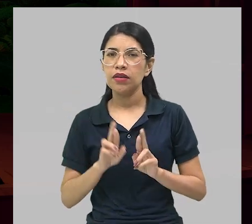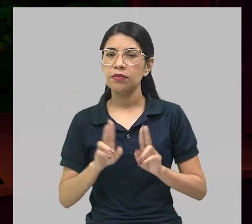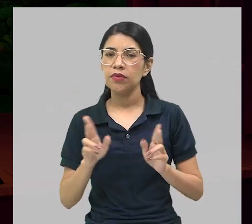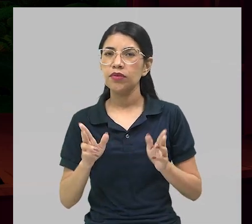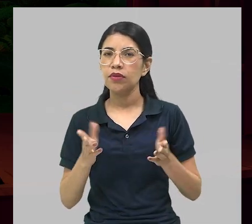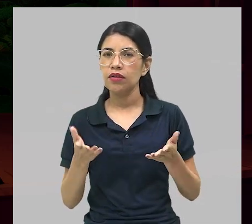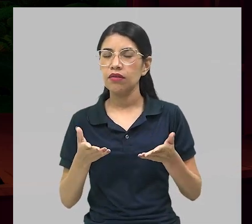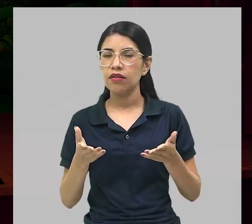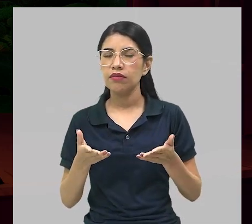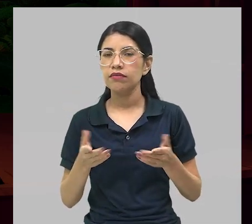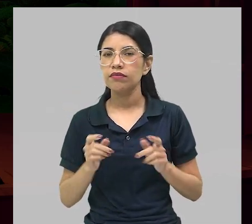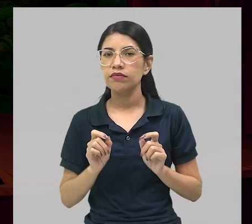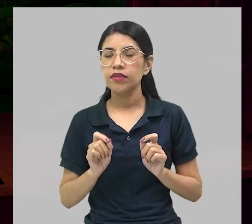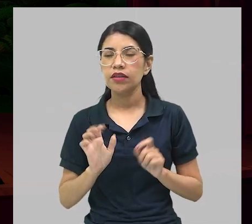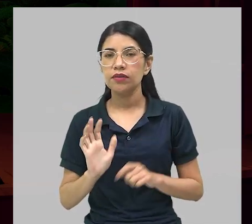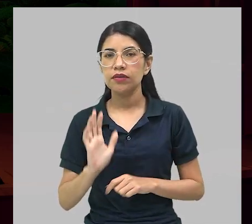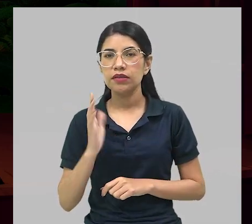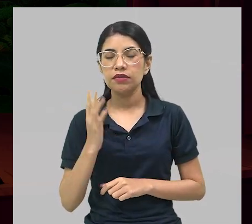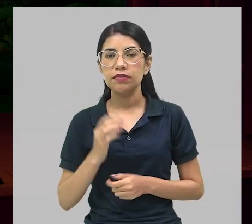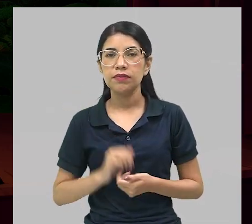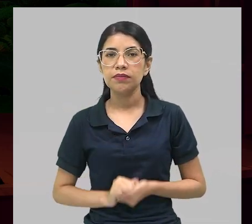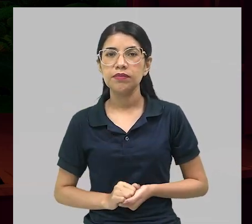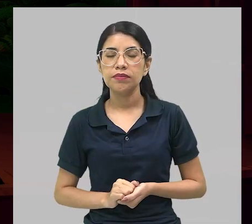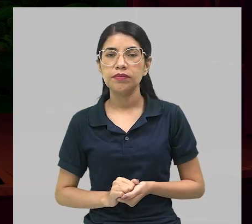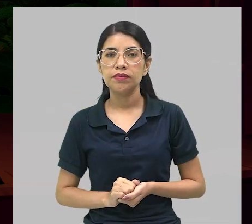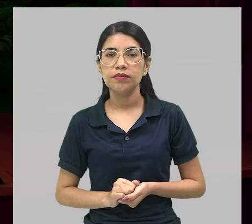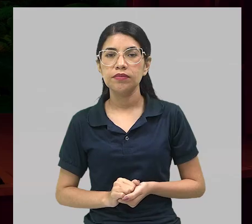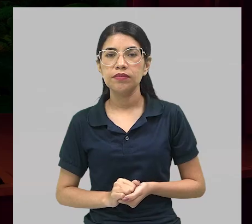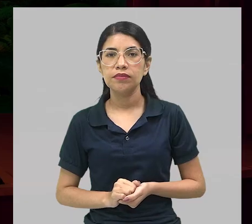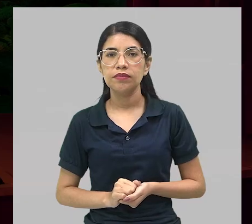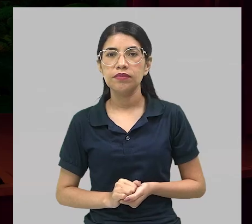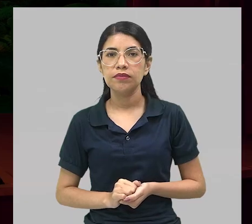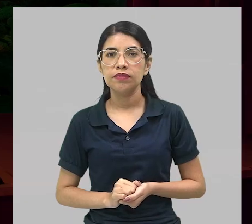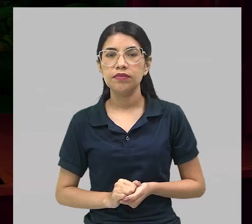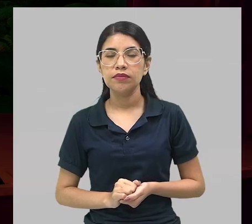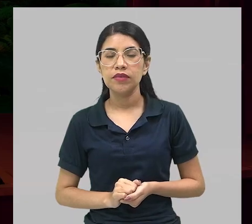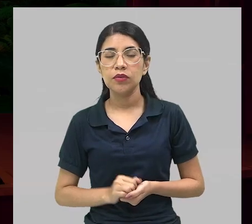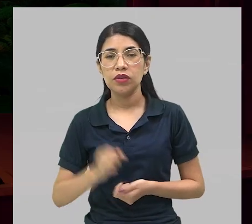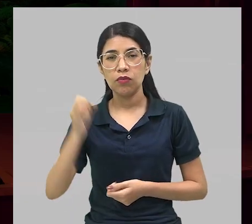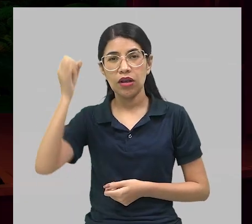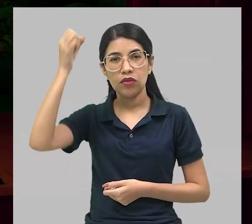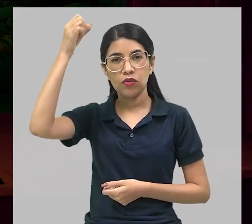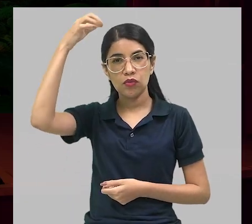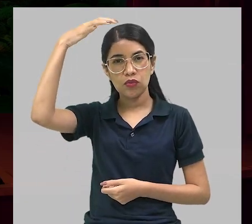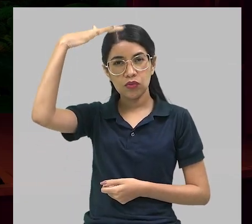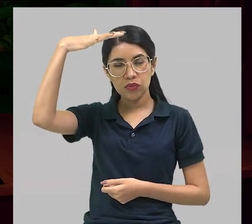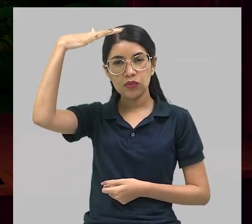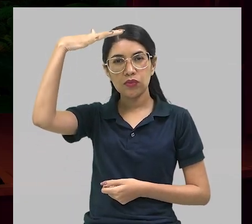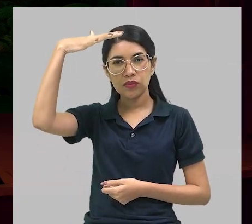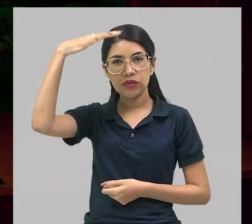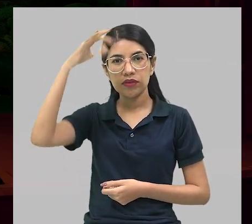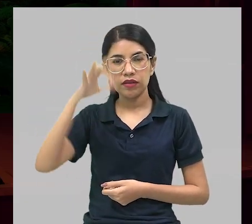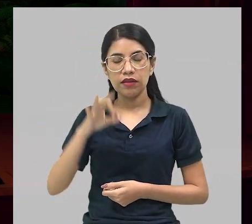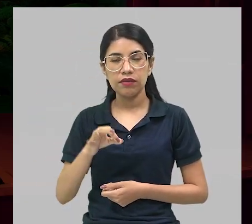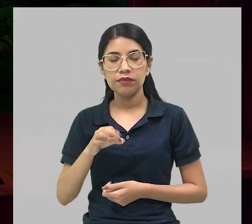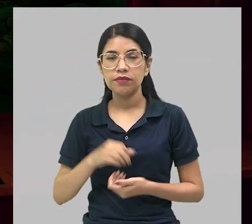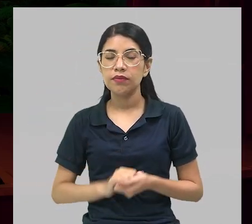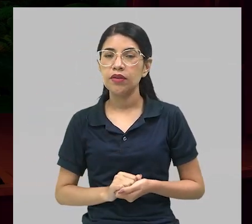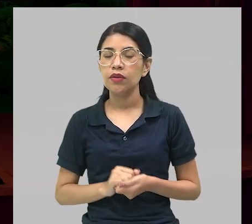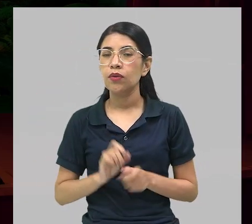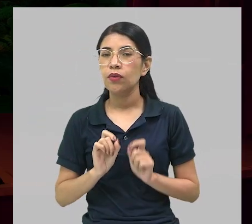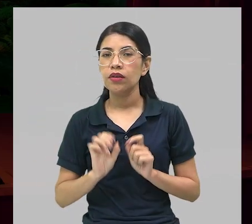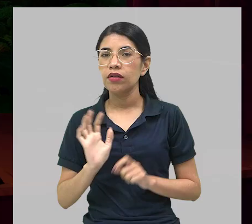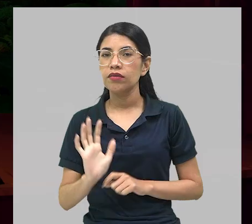pouco aqui? O que vocês acham? Estou com um foco de luz bem em cima de mim. E o que